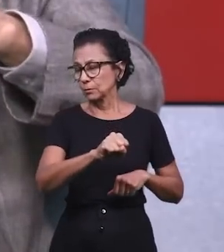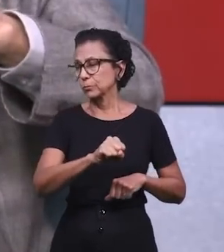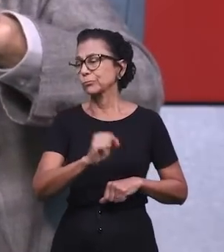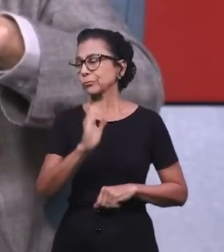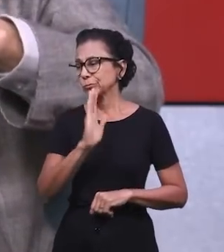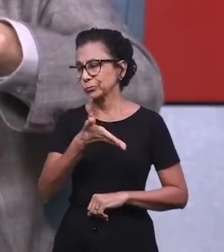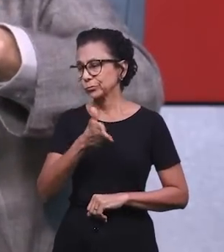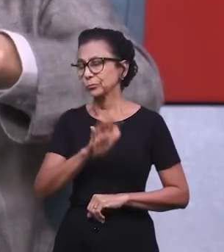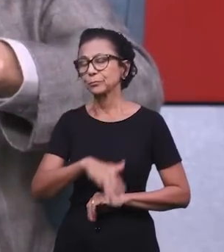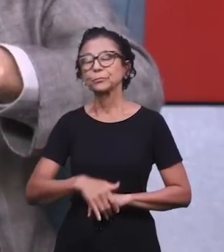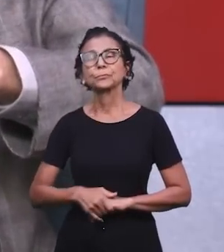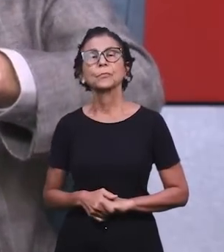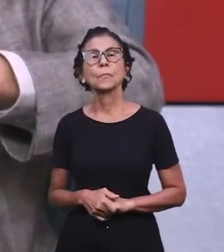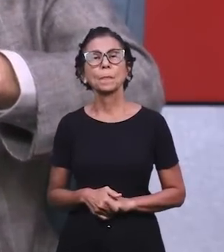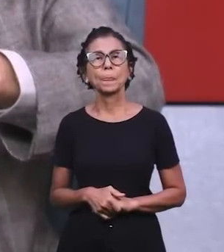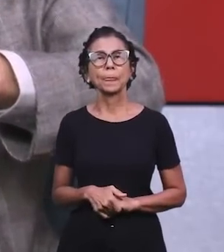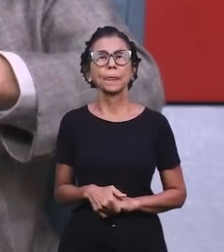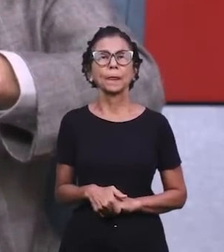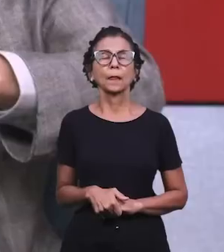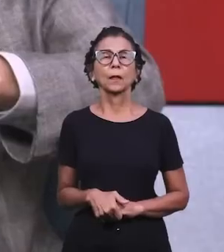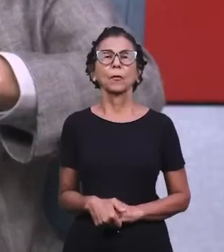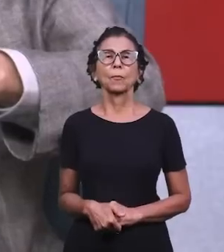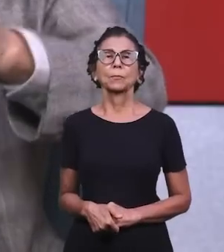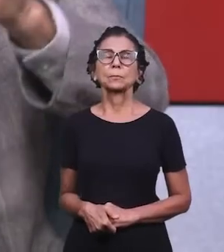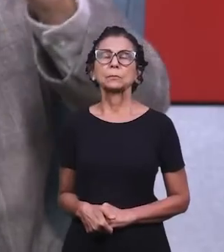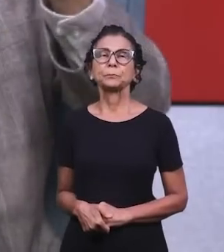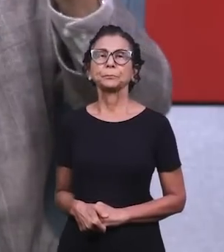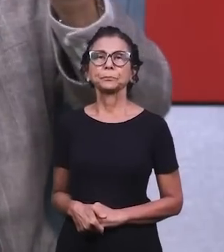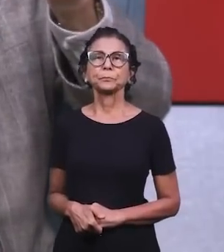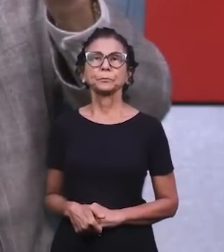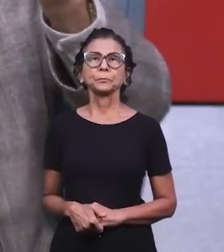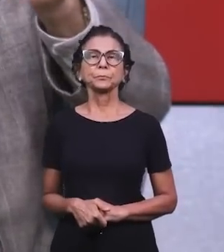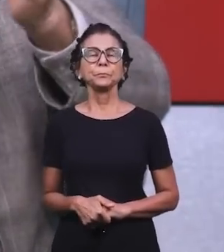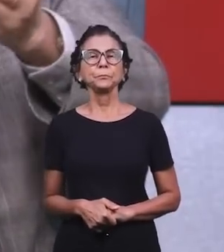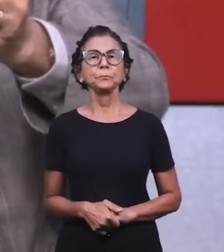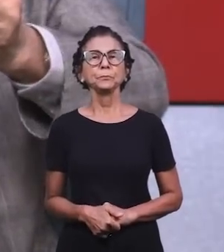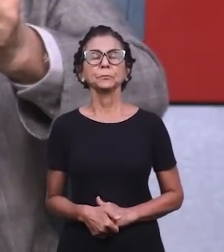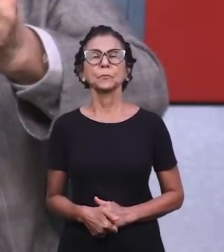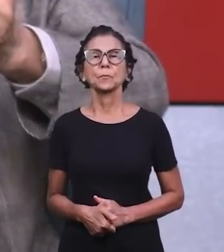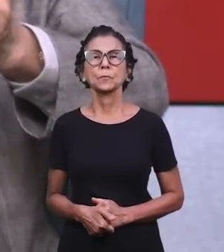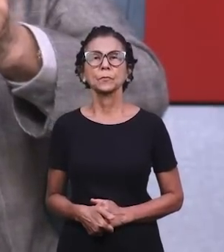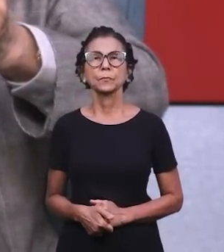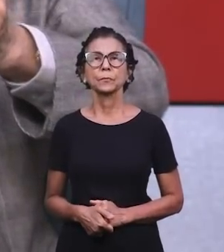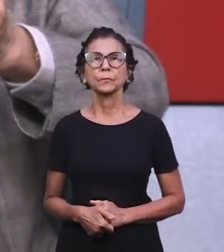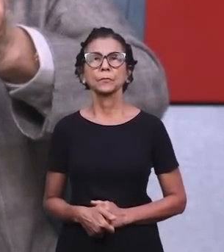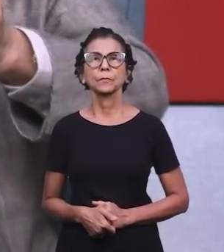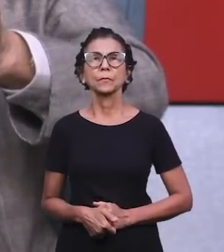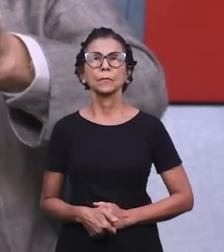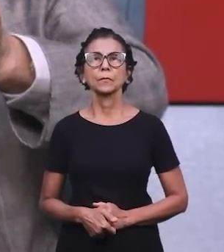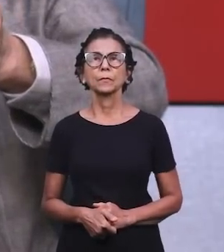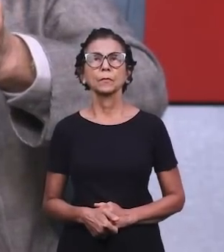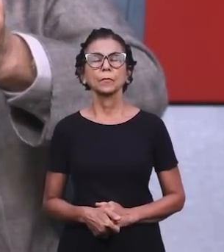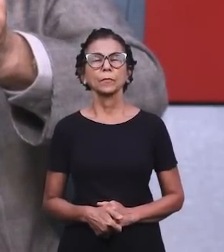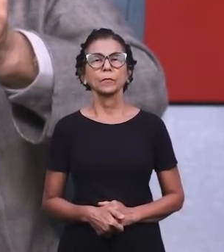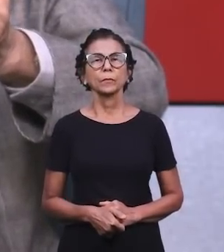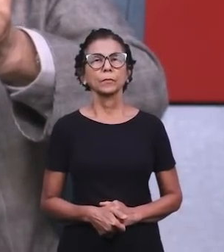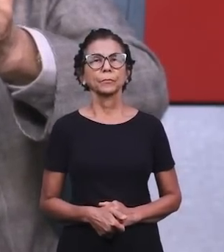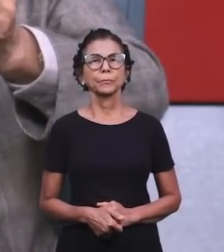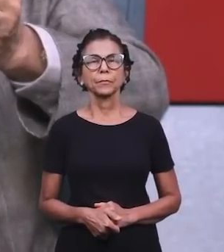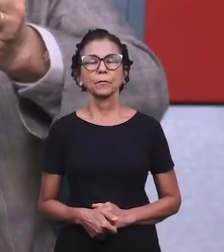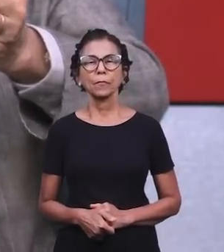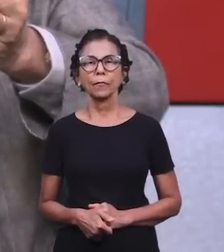nós entendemos com isso para a igreja? Repetindo, há